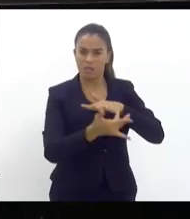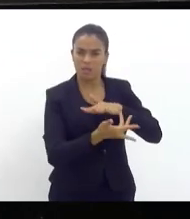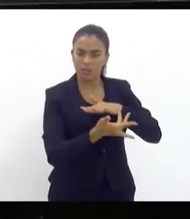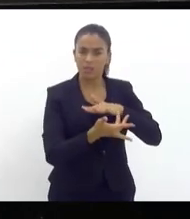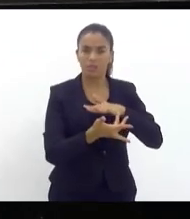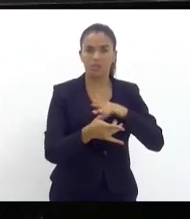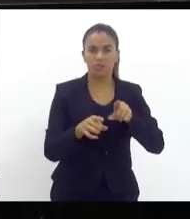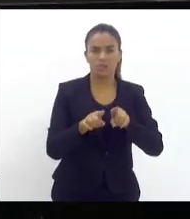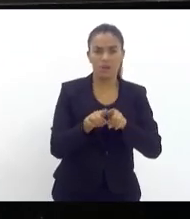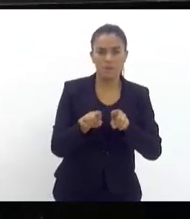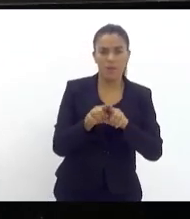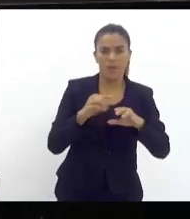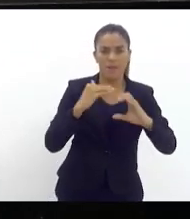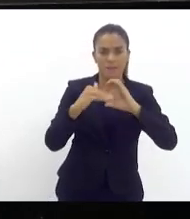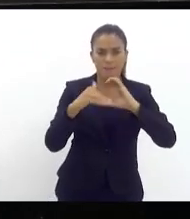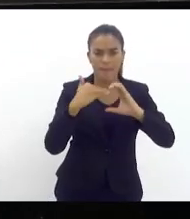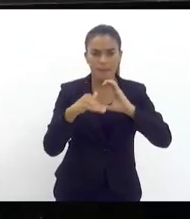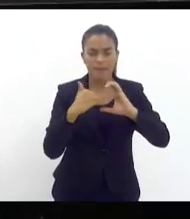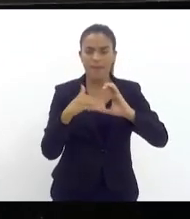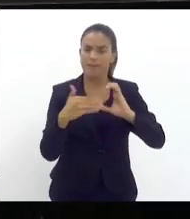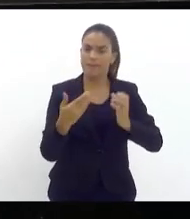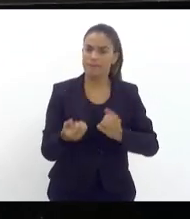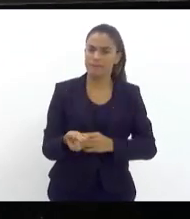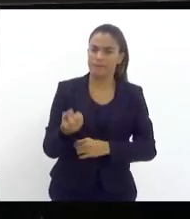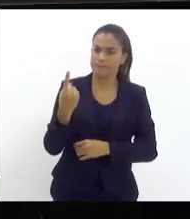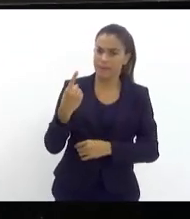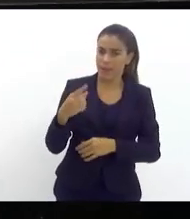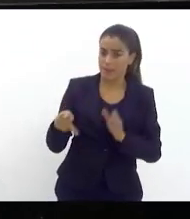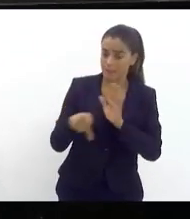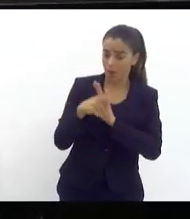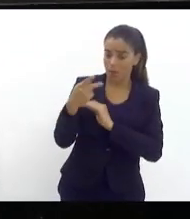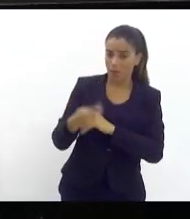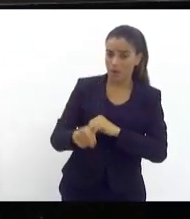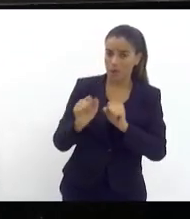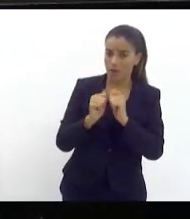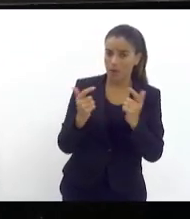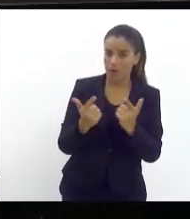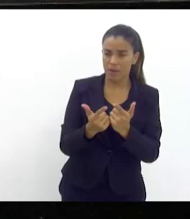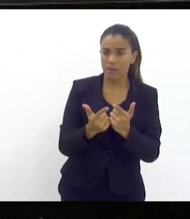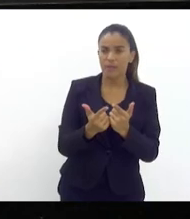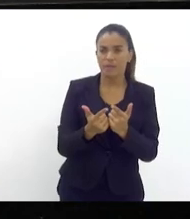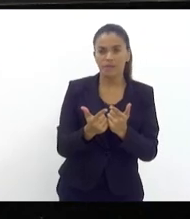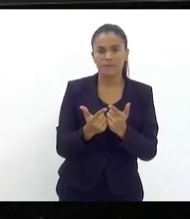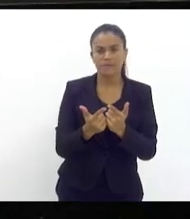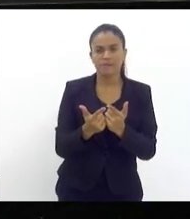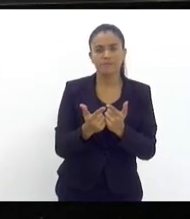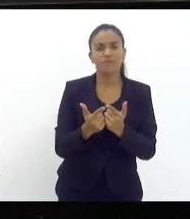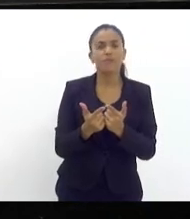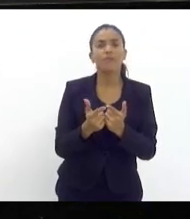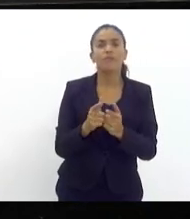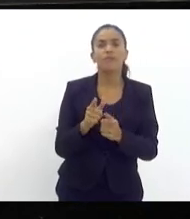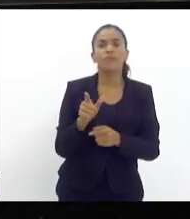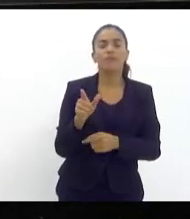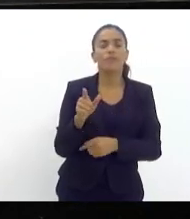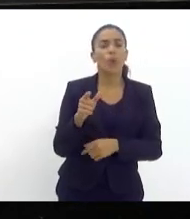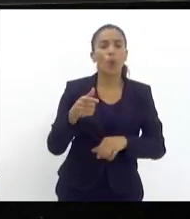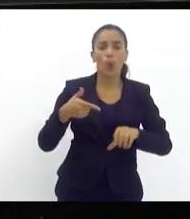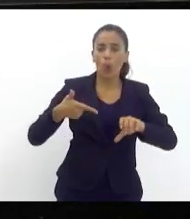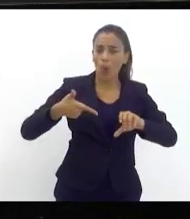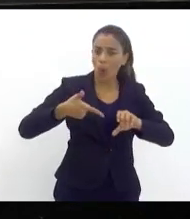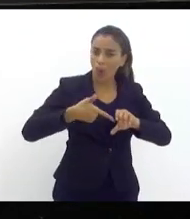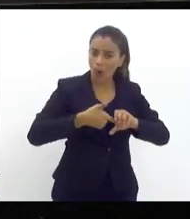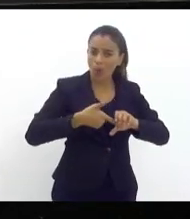no meus e-mails aqui da casa que os combustíveis